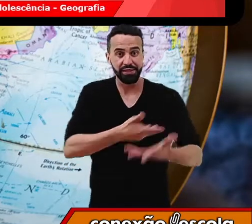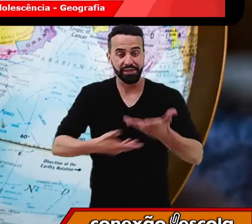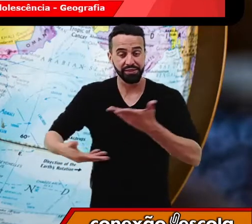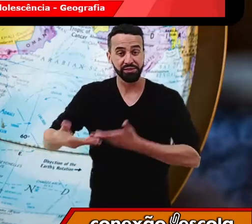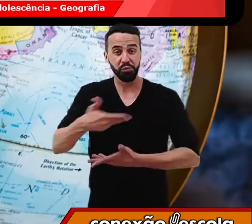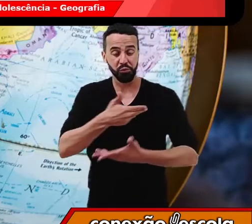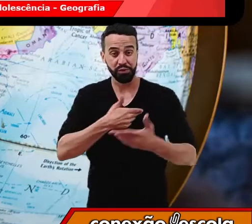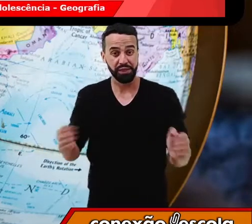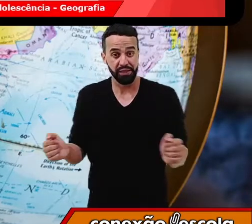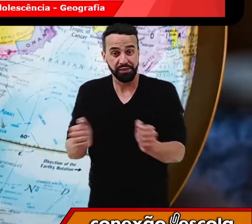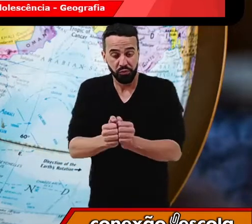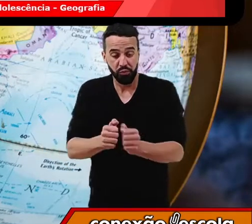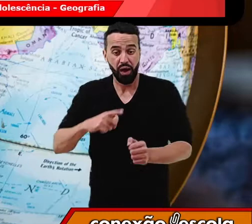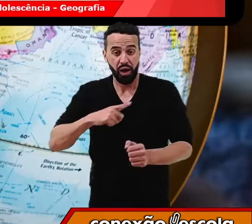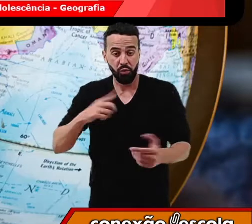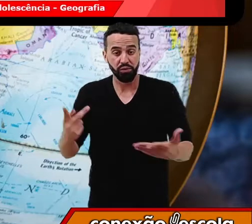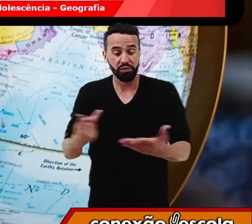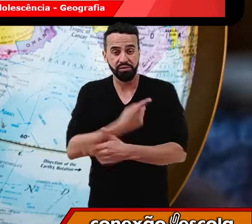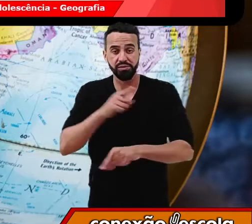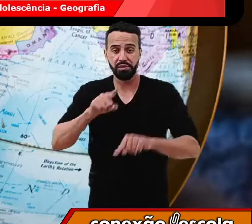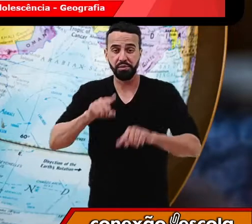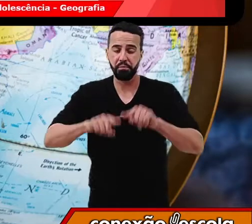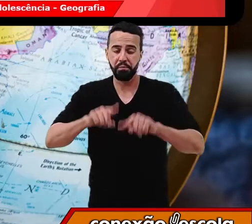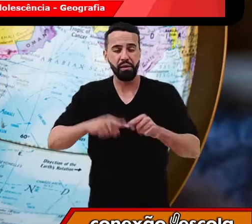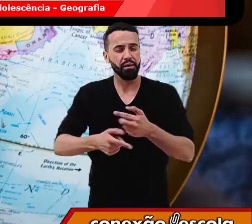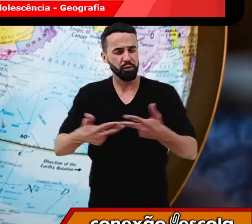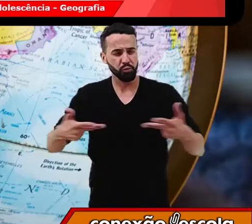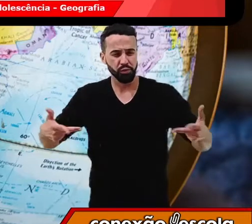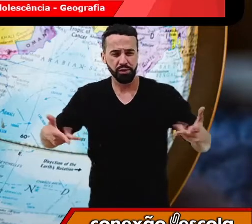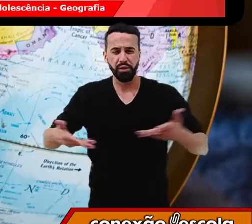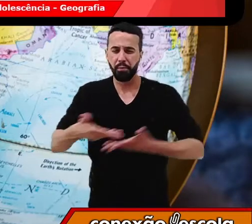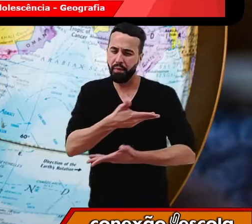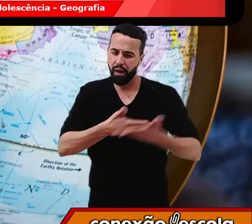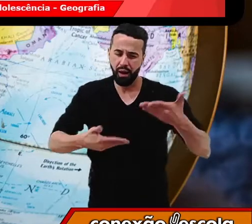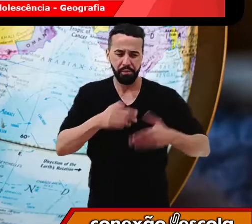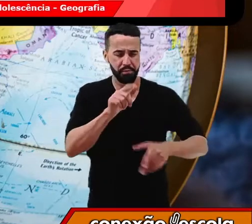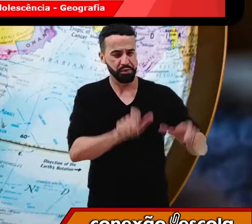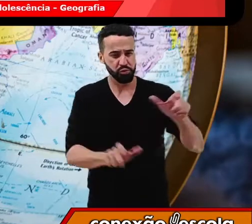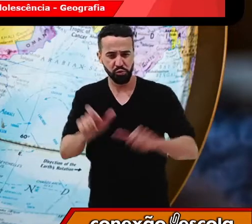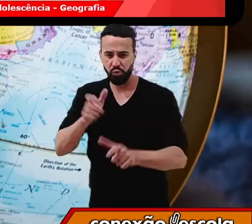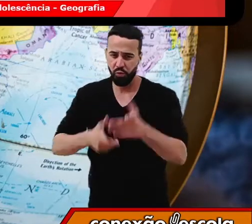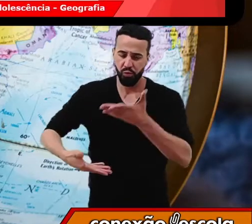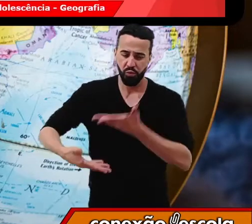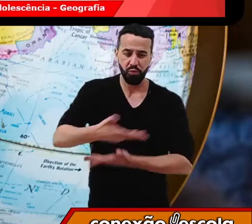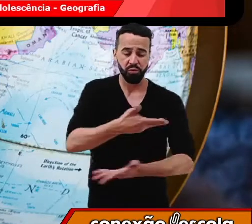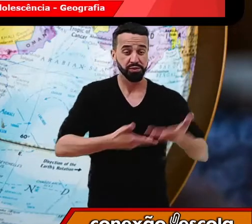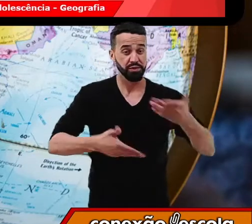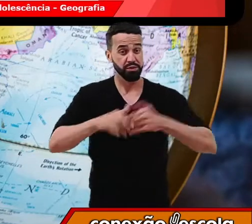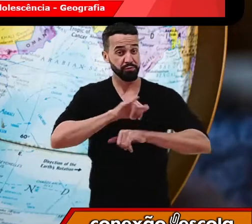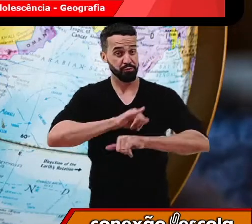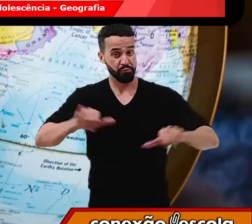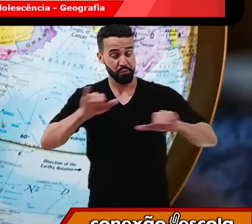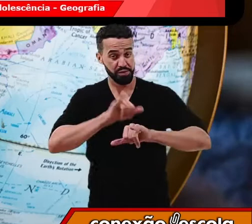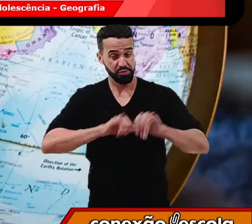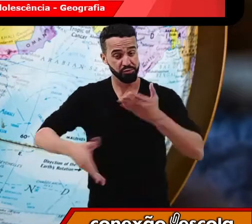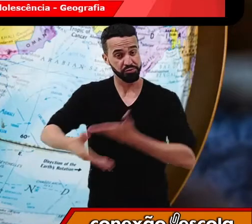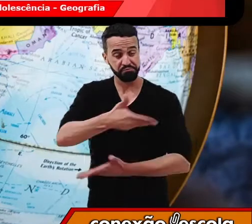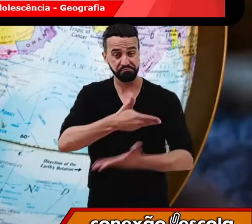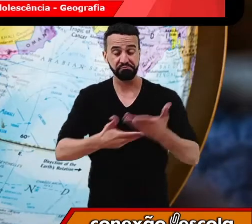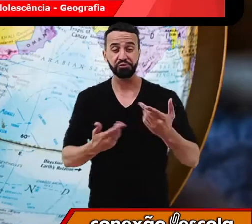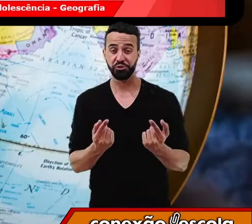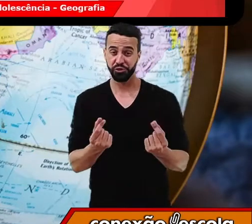pelos fluxos de mercadorias, pessoas, informações e